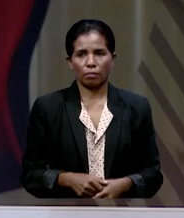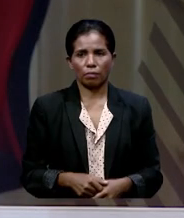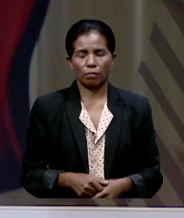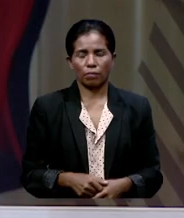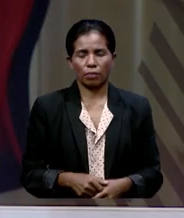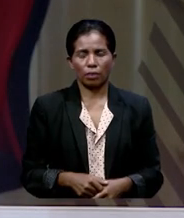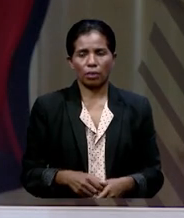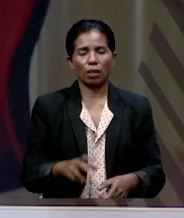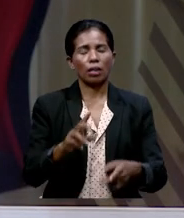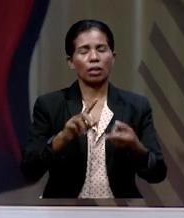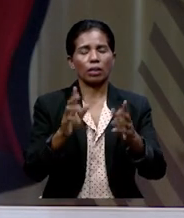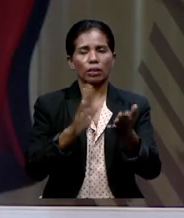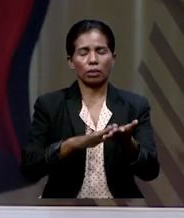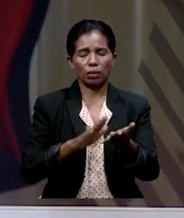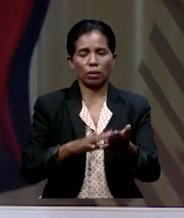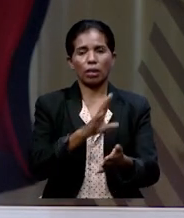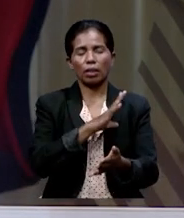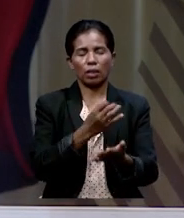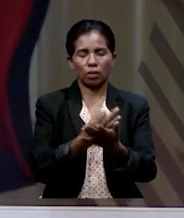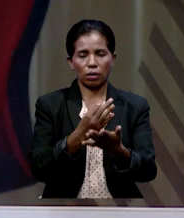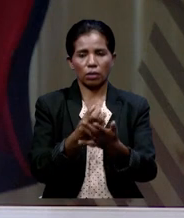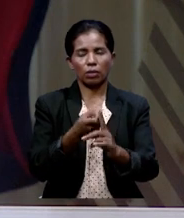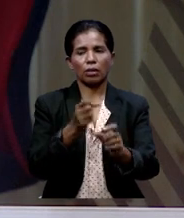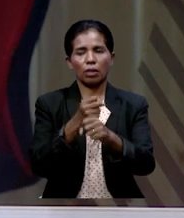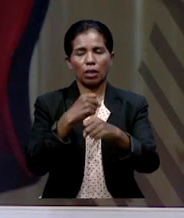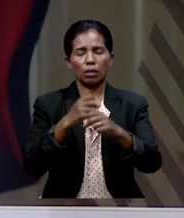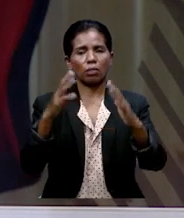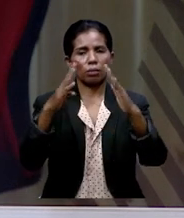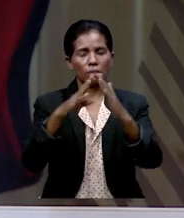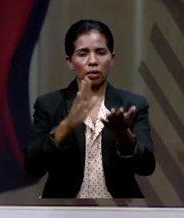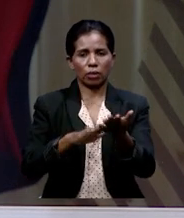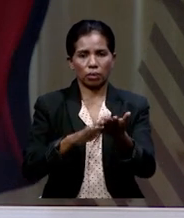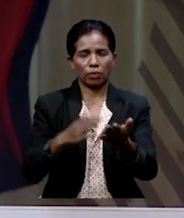Colégio São Miguel Arcanjo, em relação à indemnização, reconstrui a escola FON.